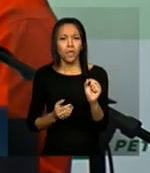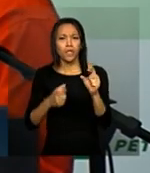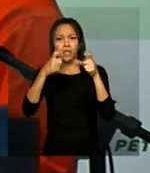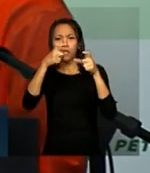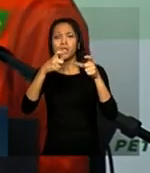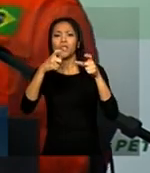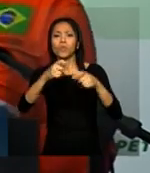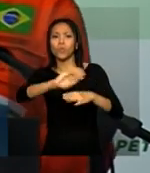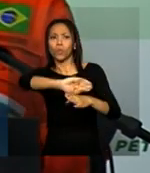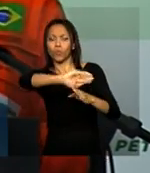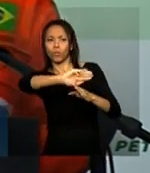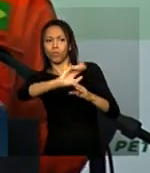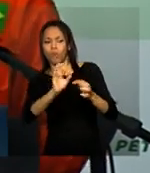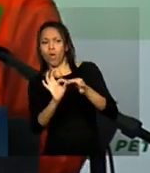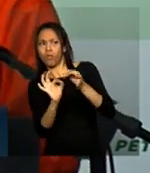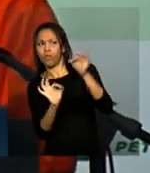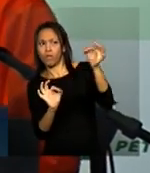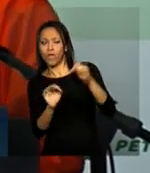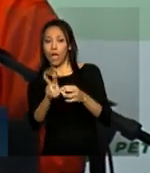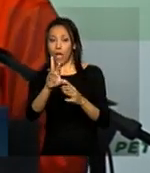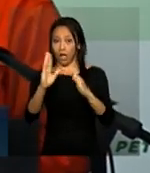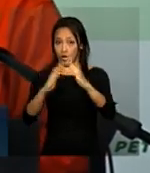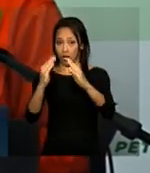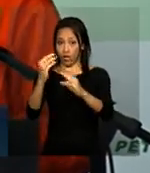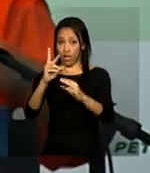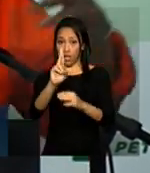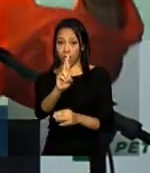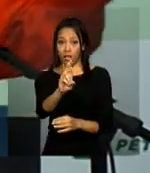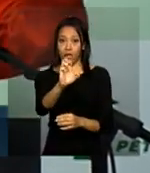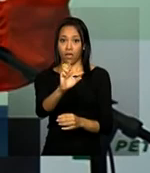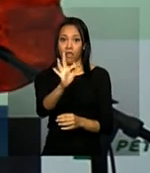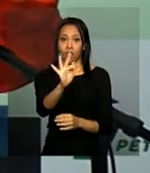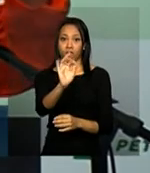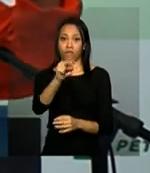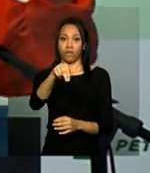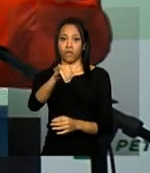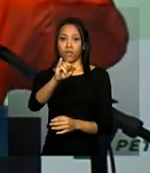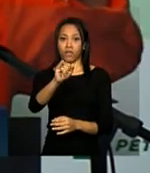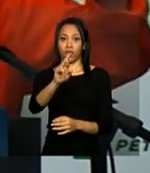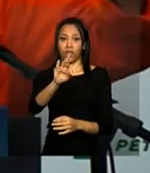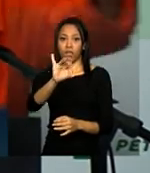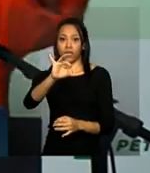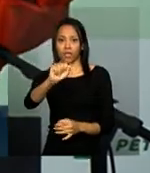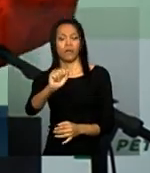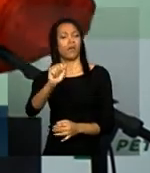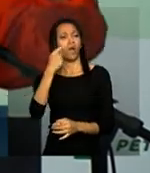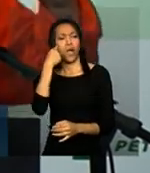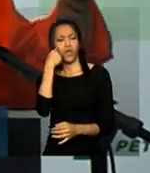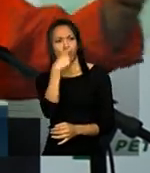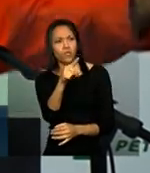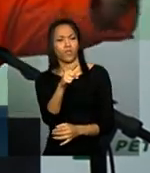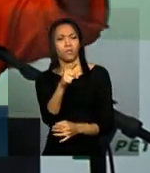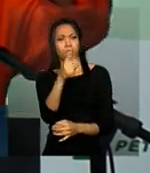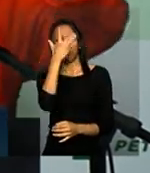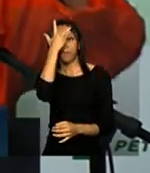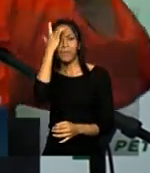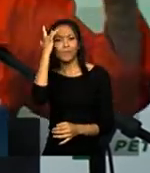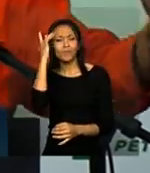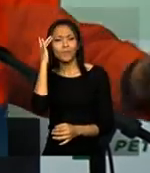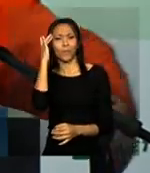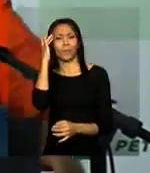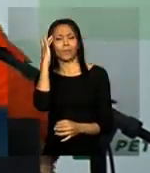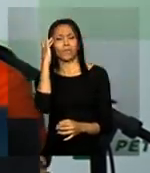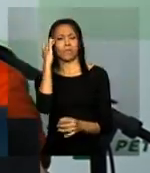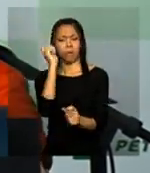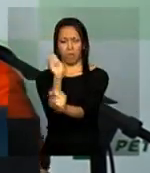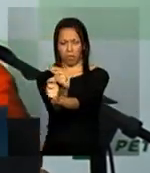ali na refinaria, eu olhei a refinaria de cima. E era aquela quantidade de gente